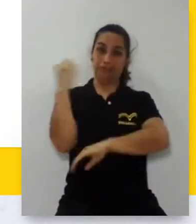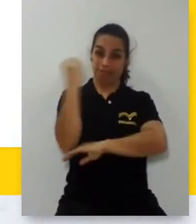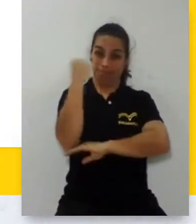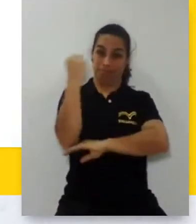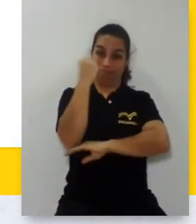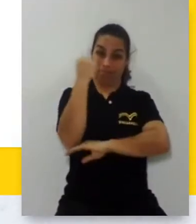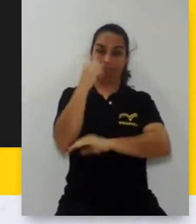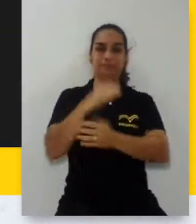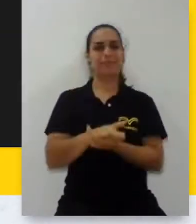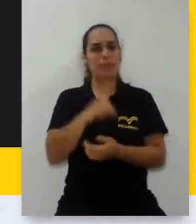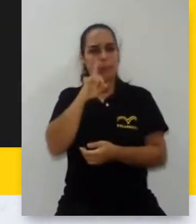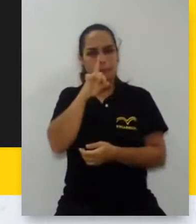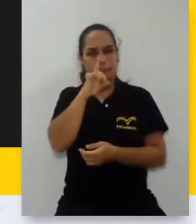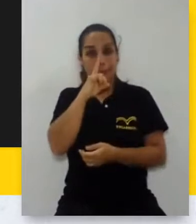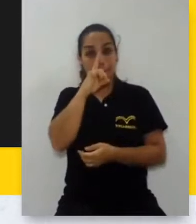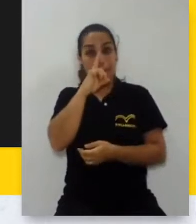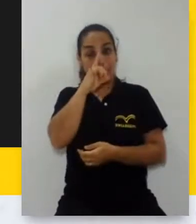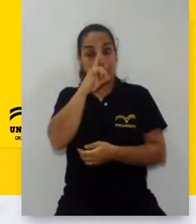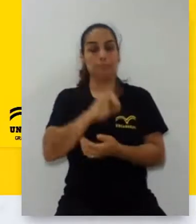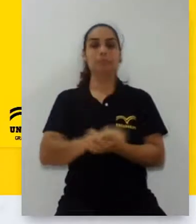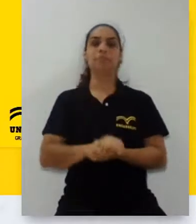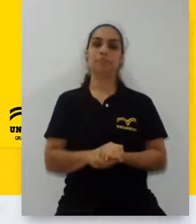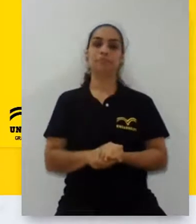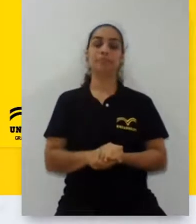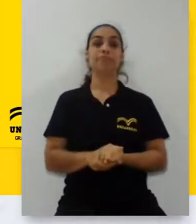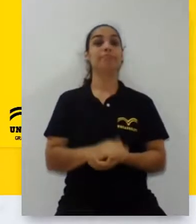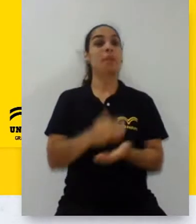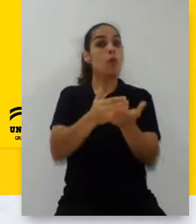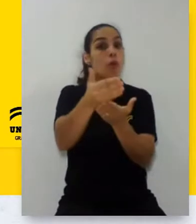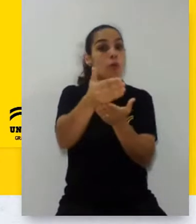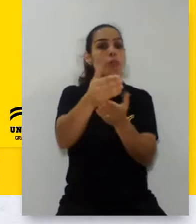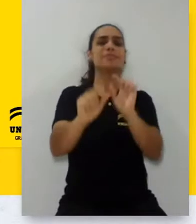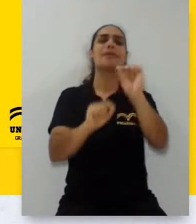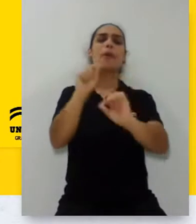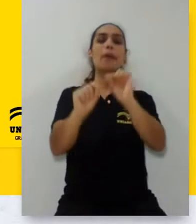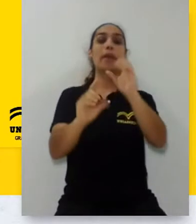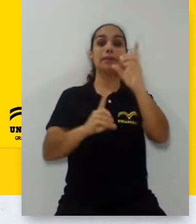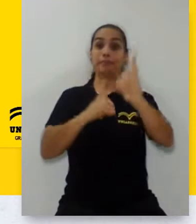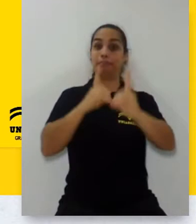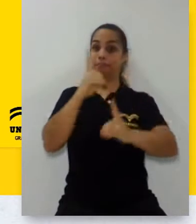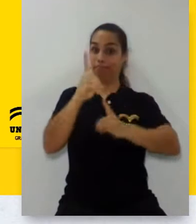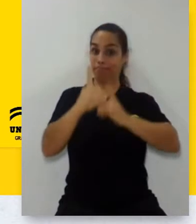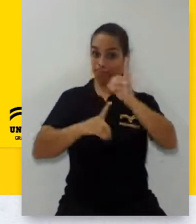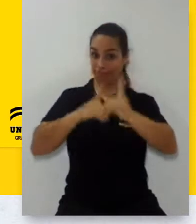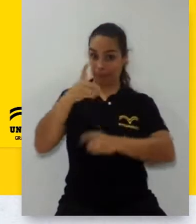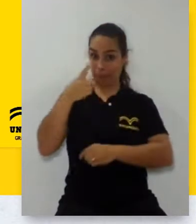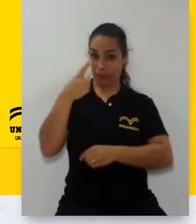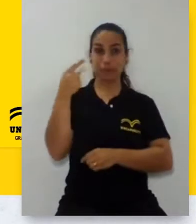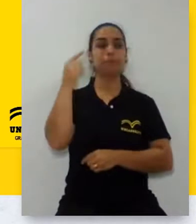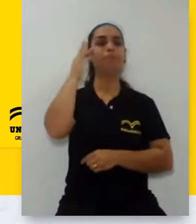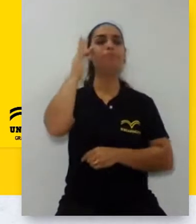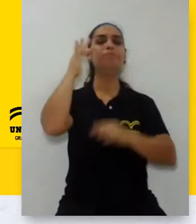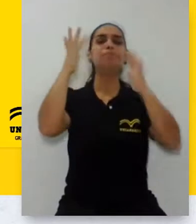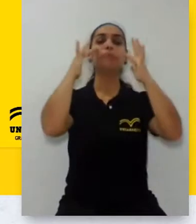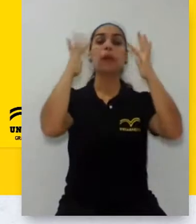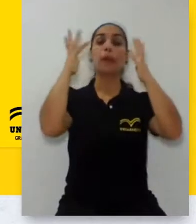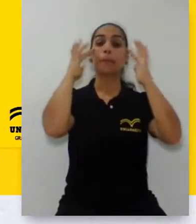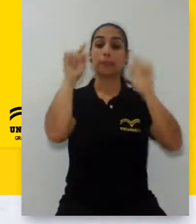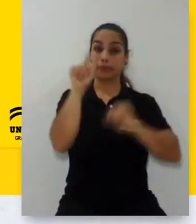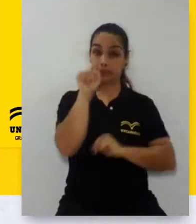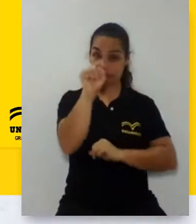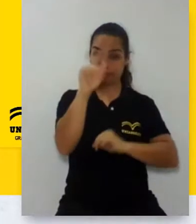com vocês. A dinâmica é o seguinte: imaginem-se vocês num auditório, imaginem-se vocês lá